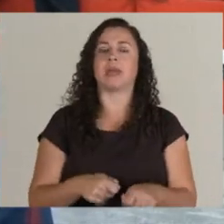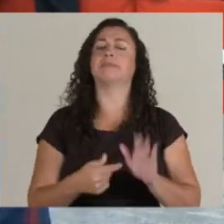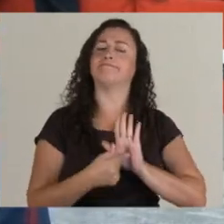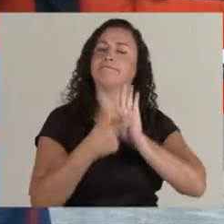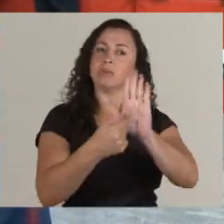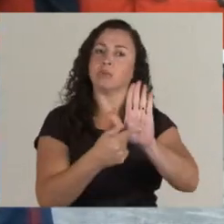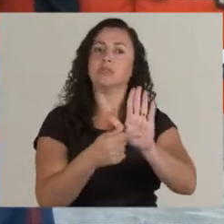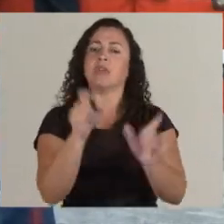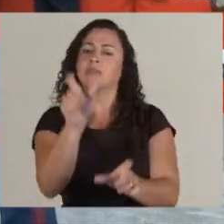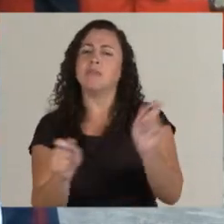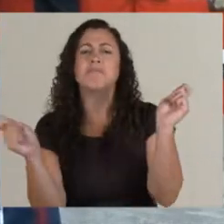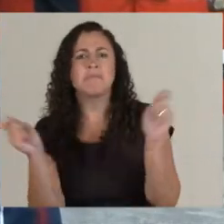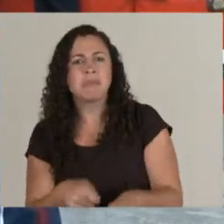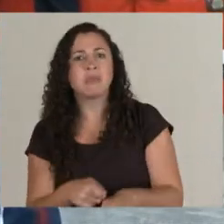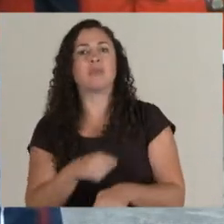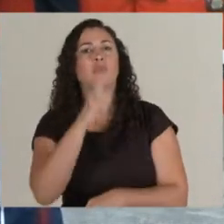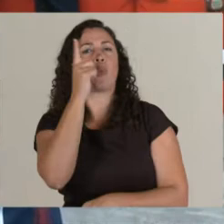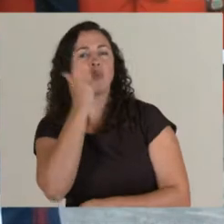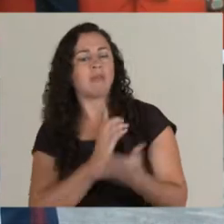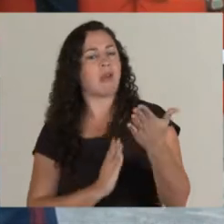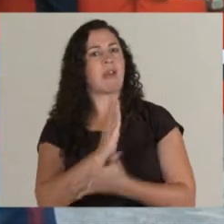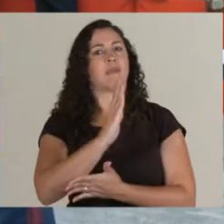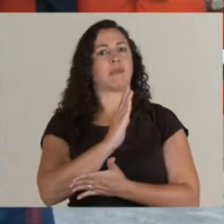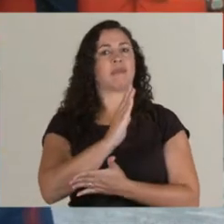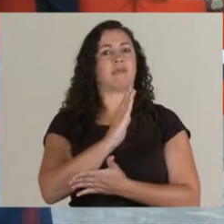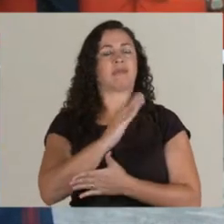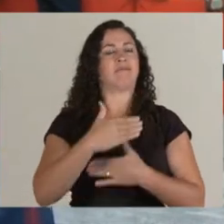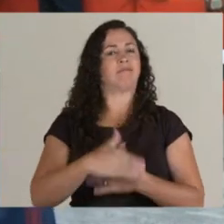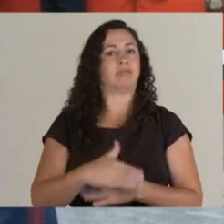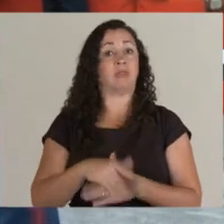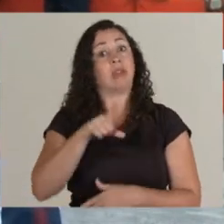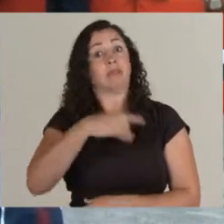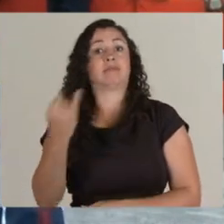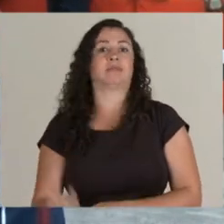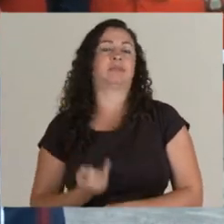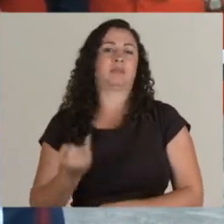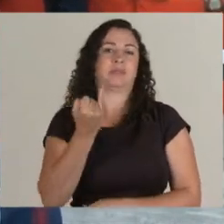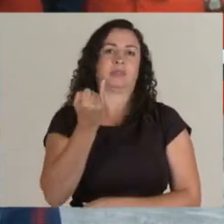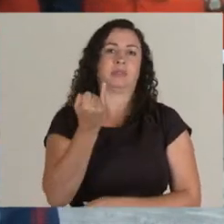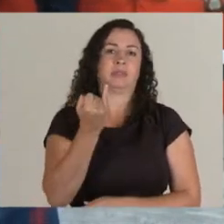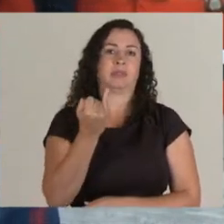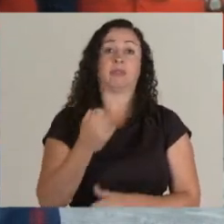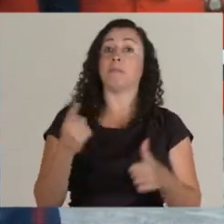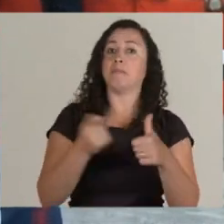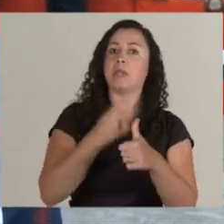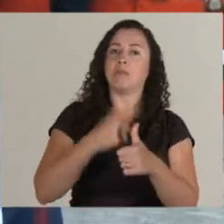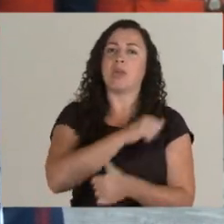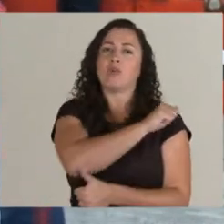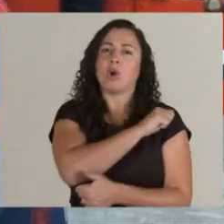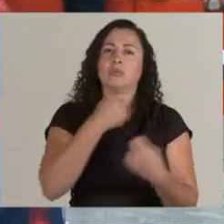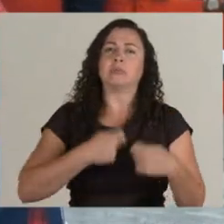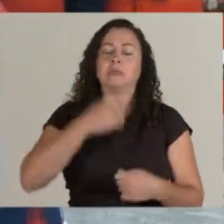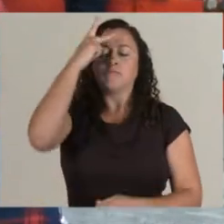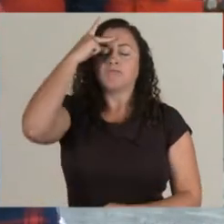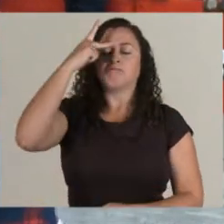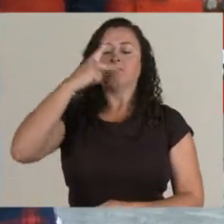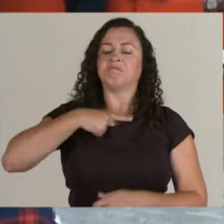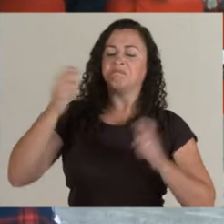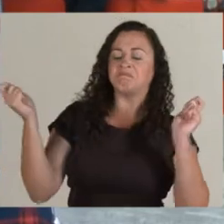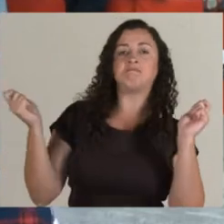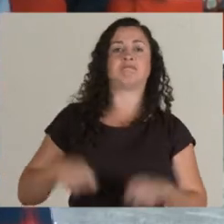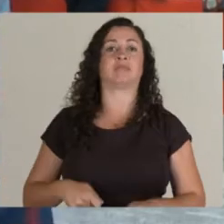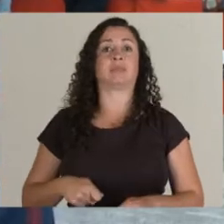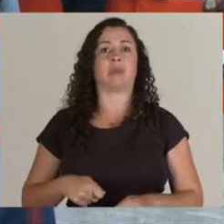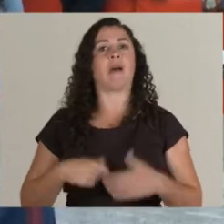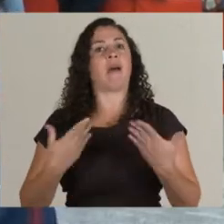eles podem, que eles conseguem, né? Isso é o importante, né? Eles, primeiro, eles têm que acreditar neles